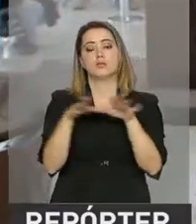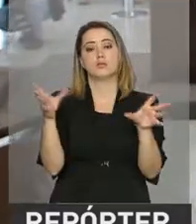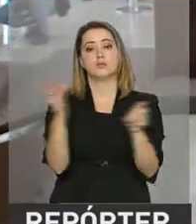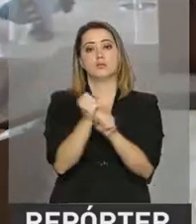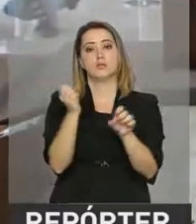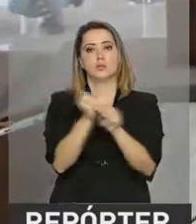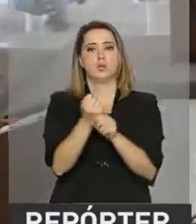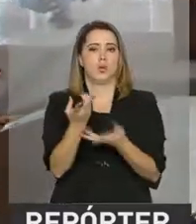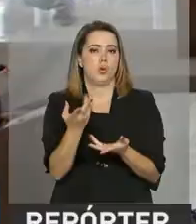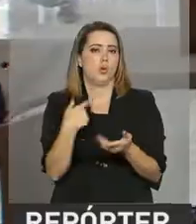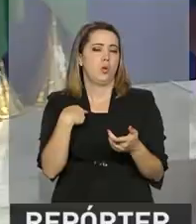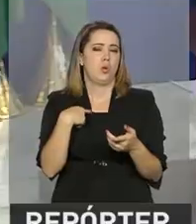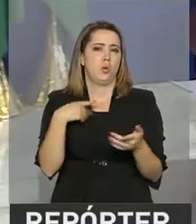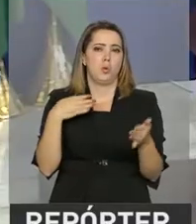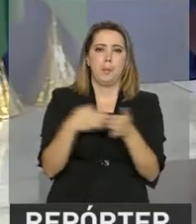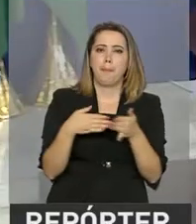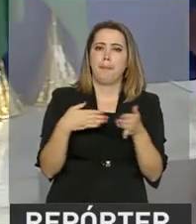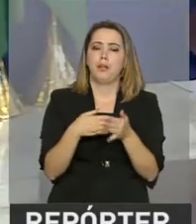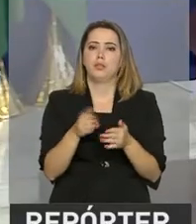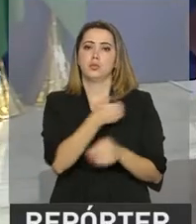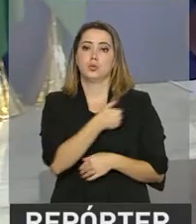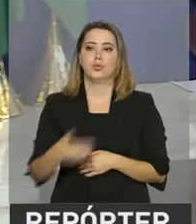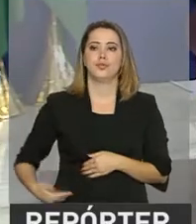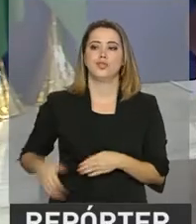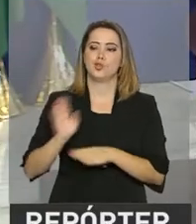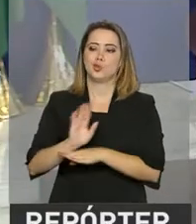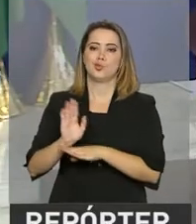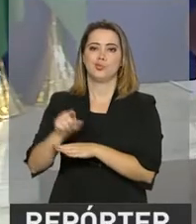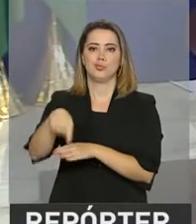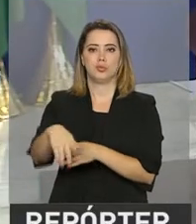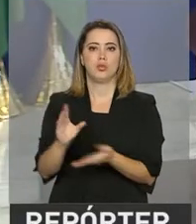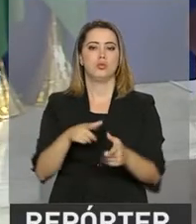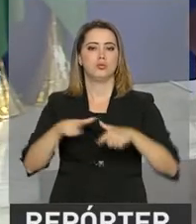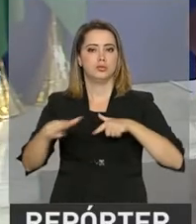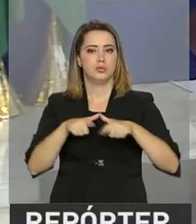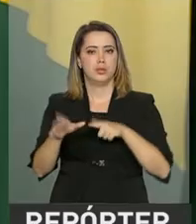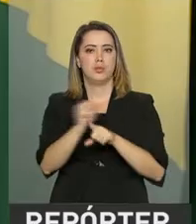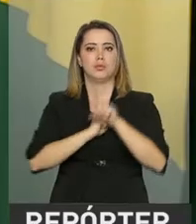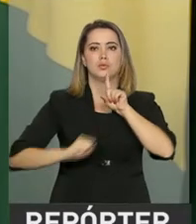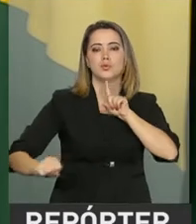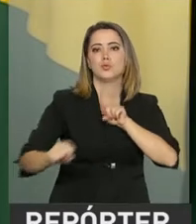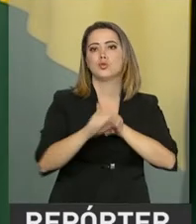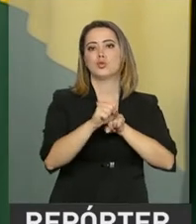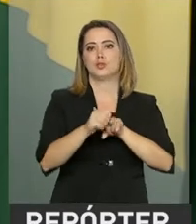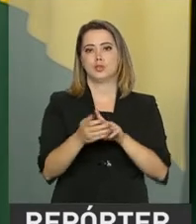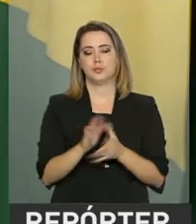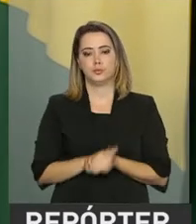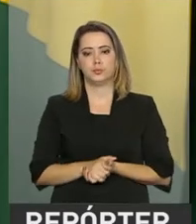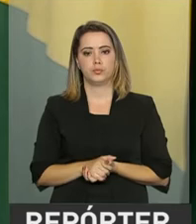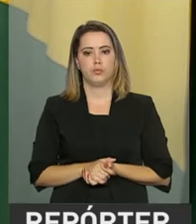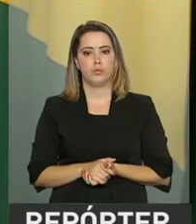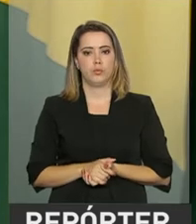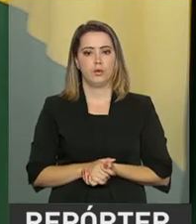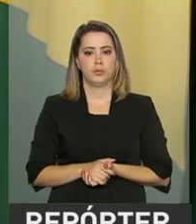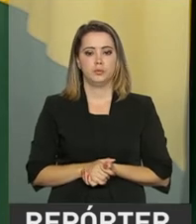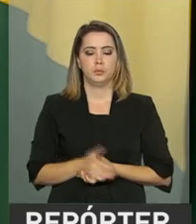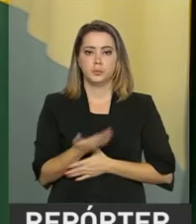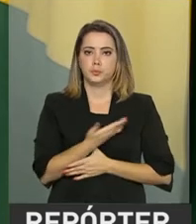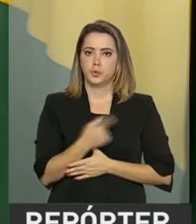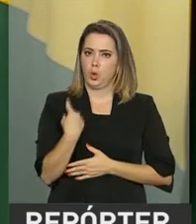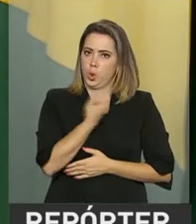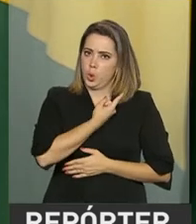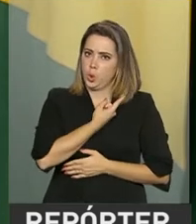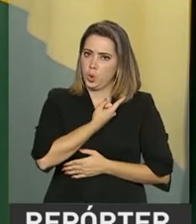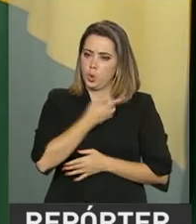impedem o governo de reforçar as ações na área social não deixamos de lado a responsabilidade